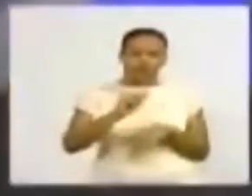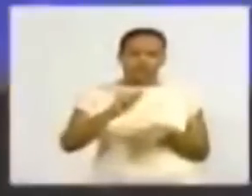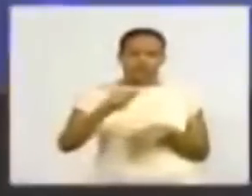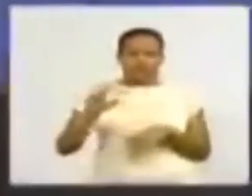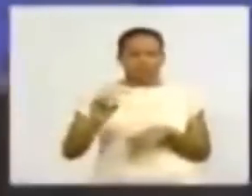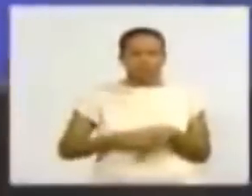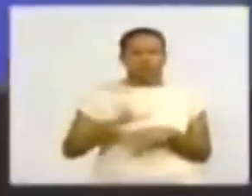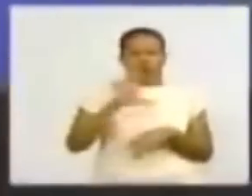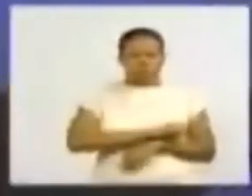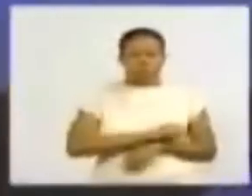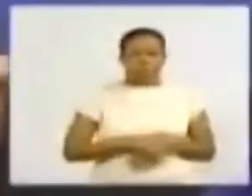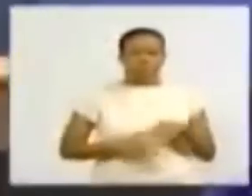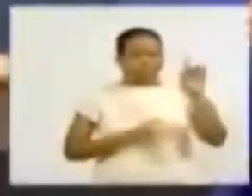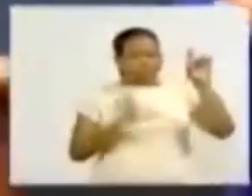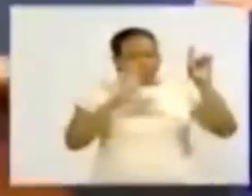E por isso eu posso dizer: